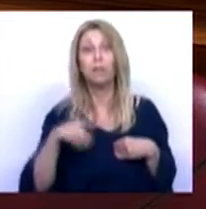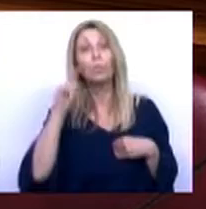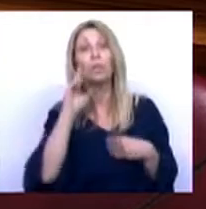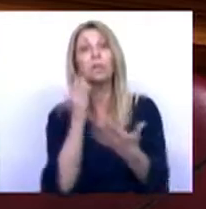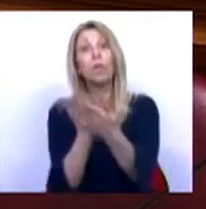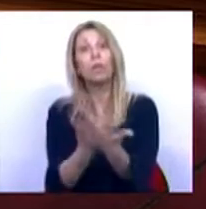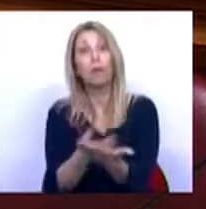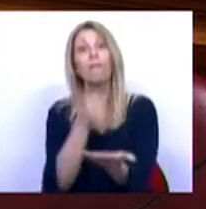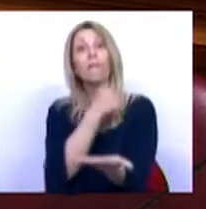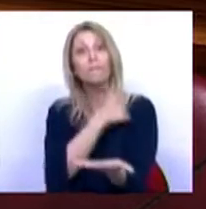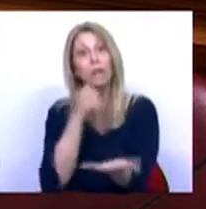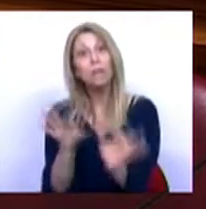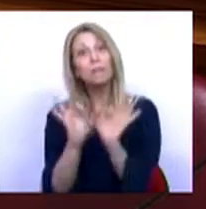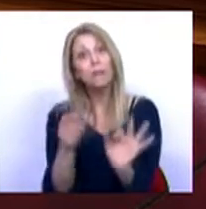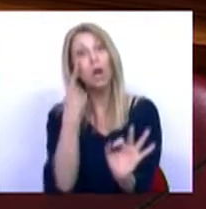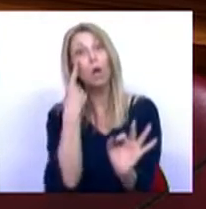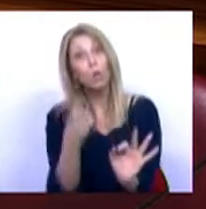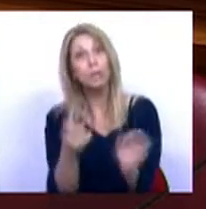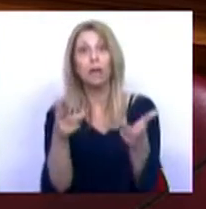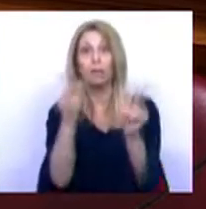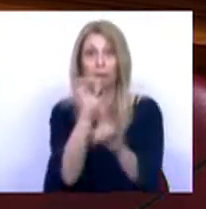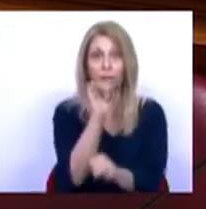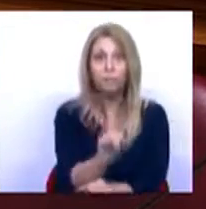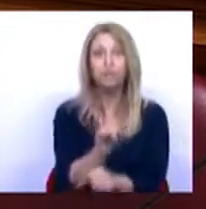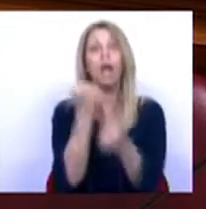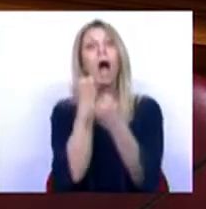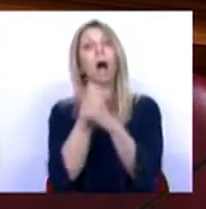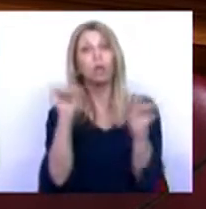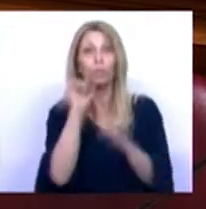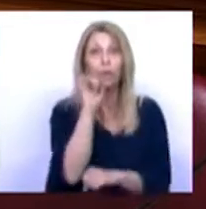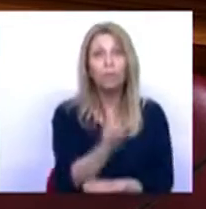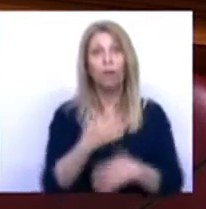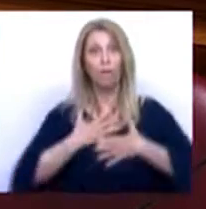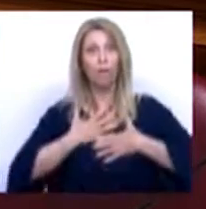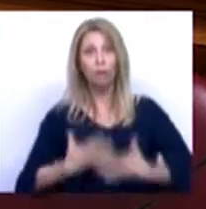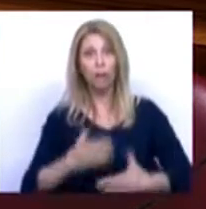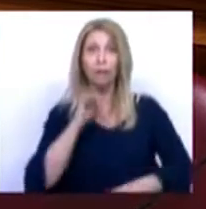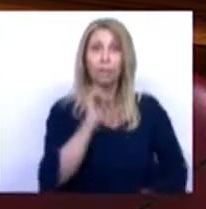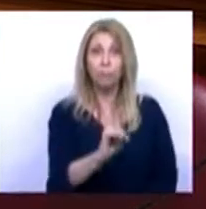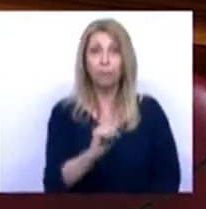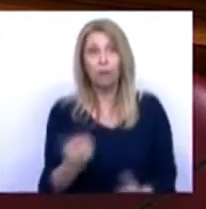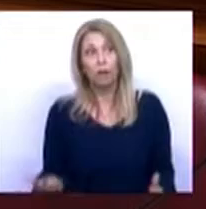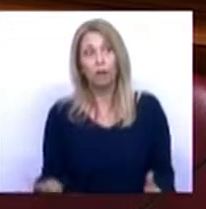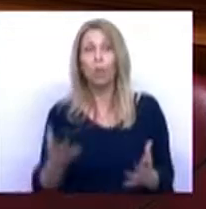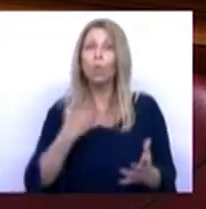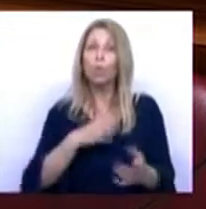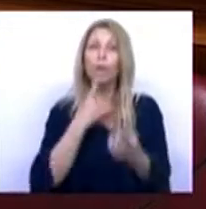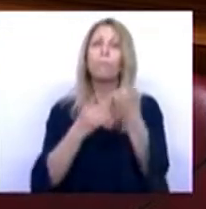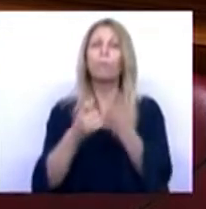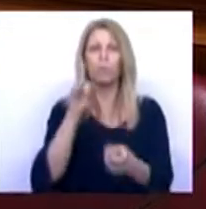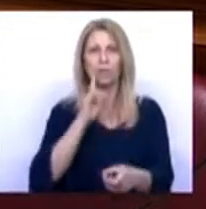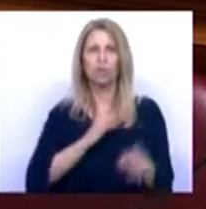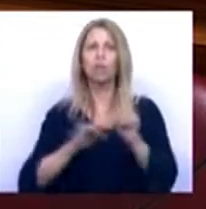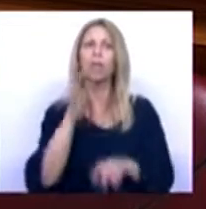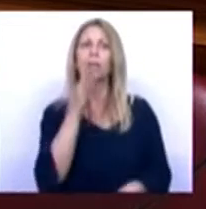vítimas é reconhecê-las na sua liberdade, na sua autonomia e na sua vontade. E, portanto, o que lhe quero perguntar, Sra.